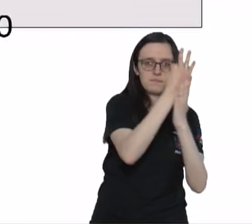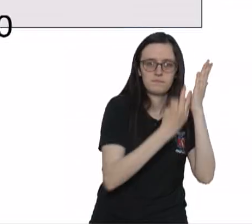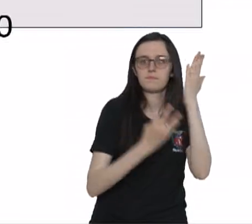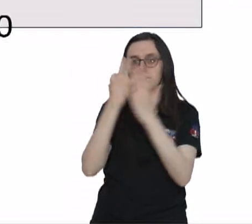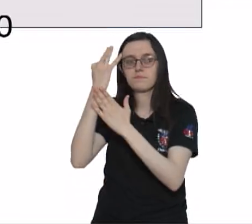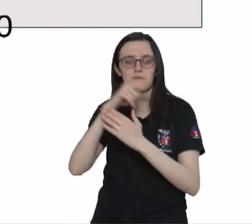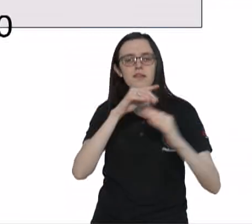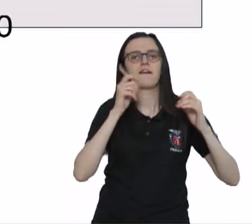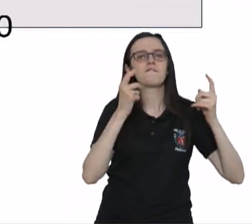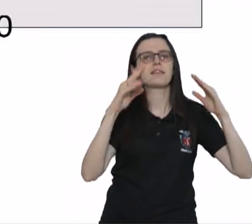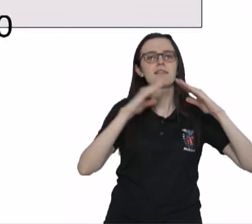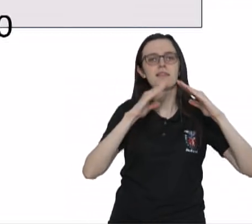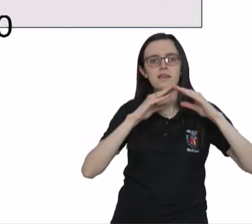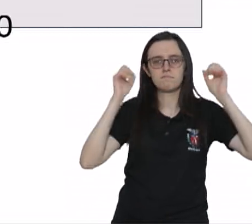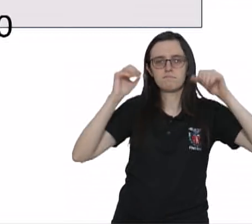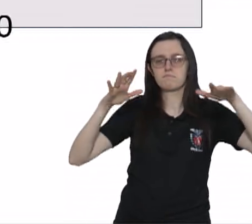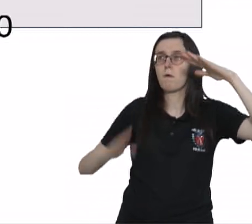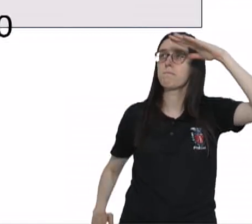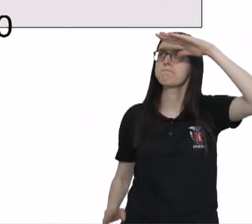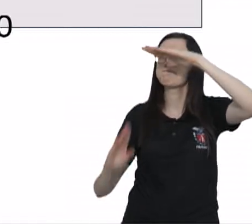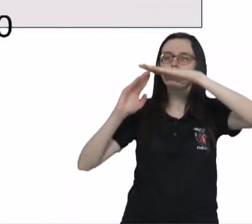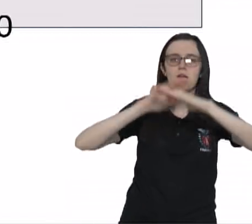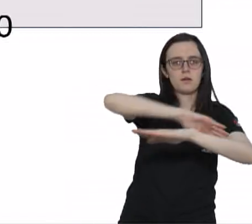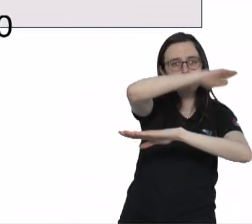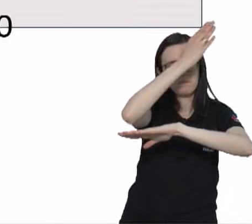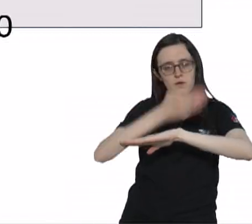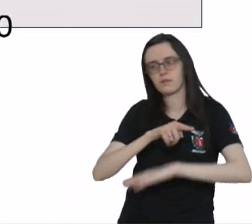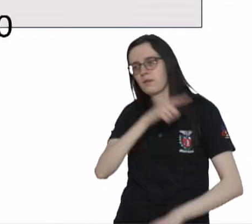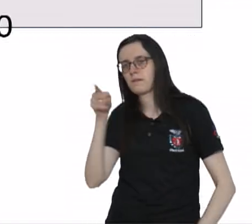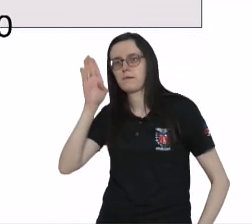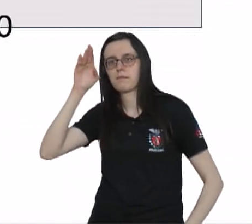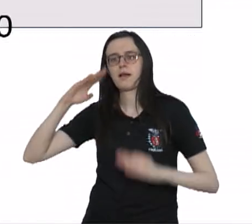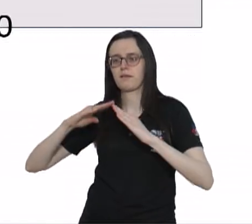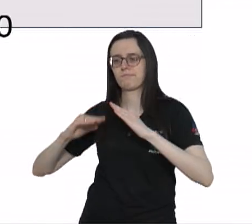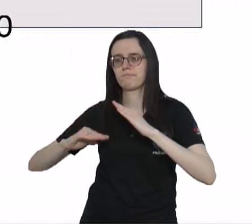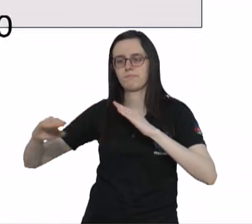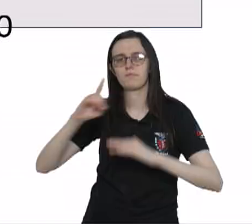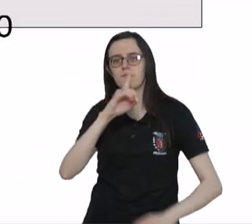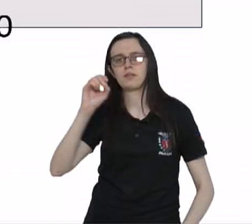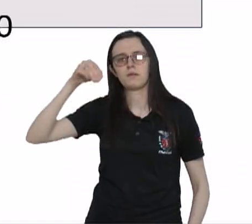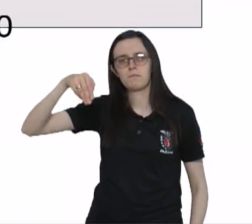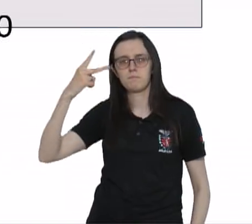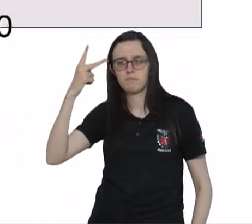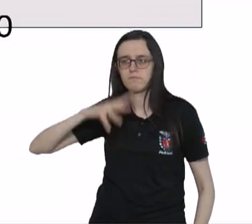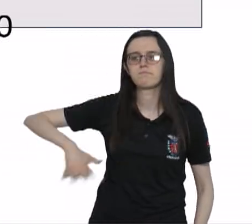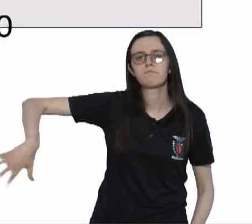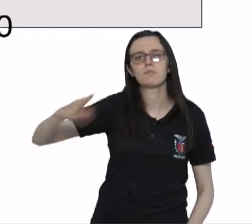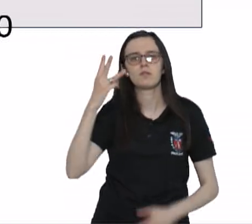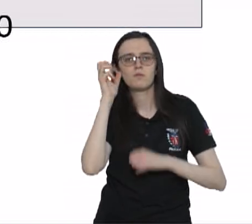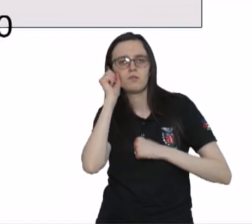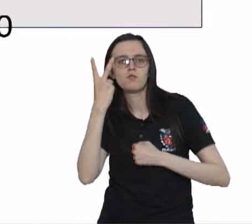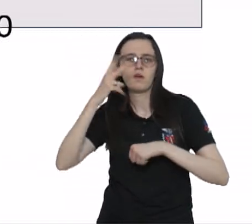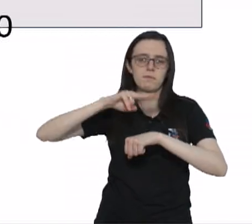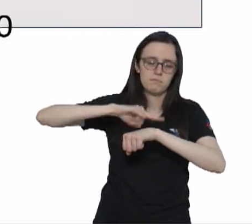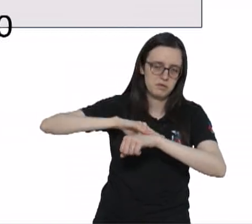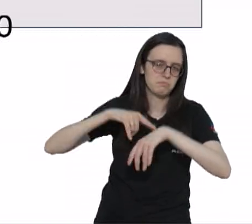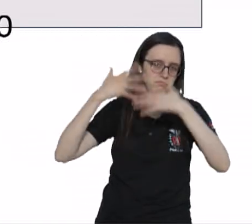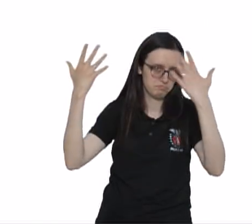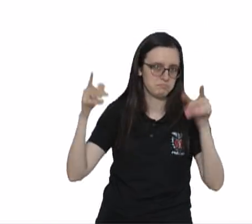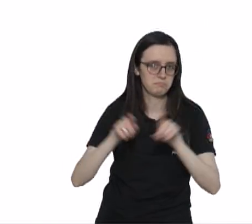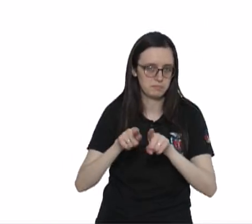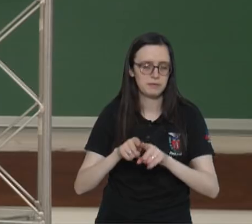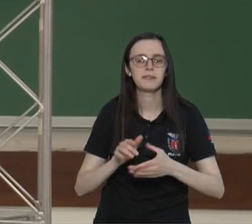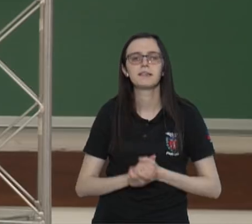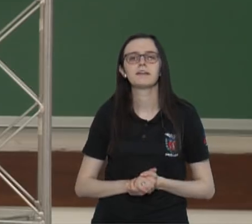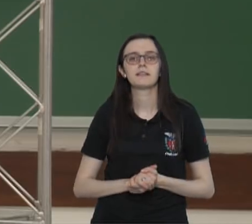casa encantada no topo da mais alta montanha. E depois, texto B, casa térrea, 100 metros quadrados de área total, com 3 quartos, 2 banheiros e tal.